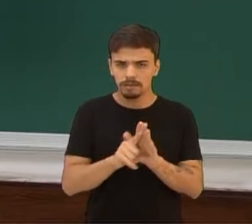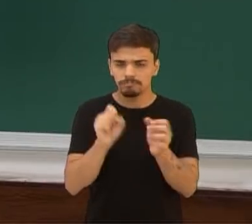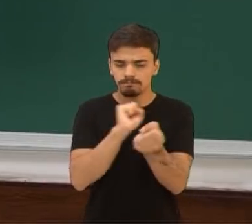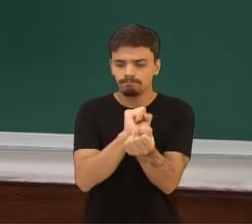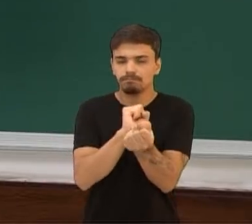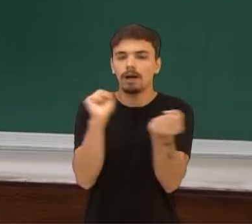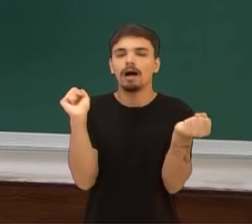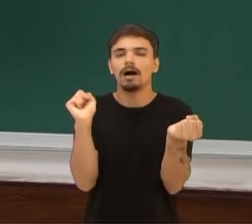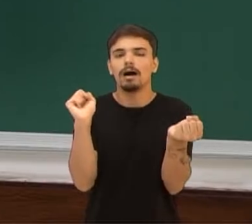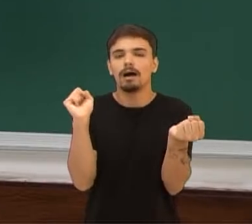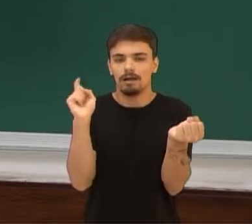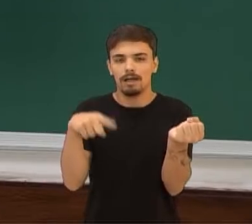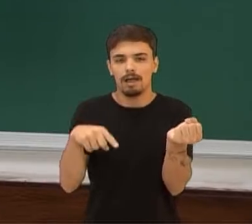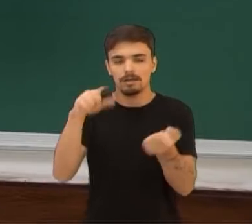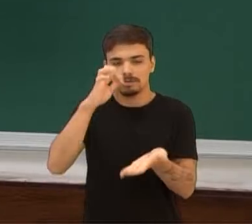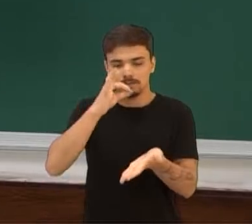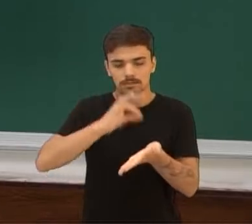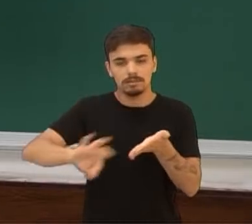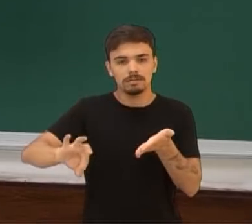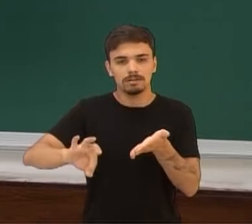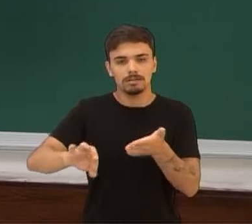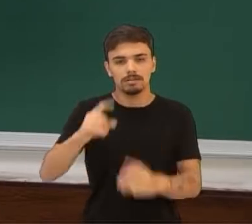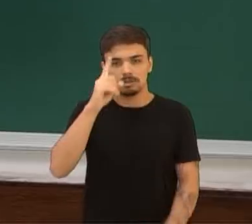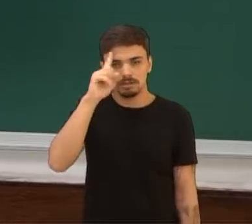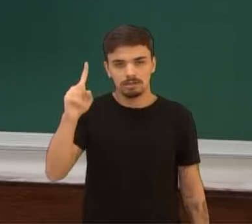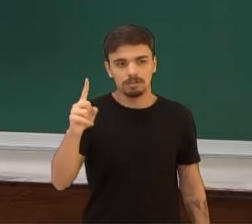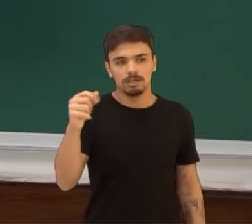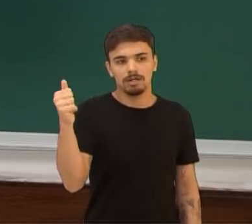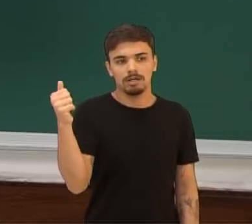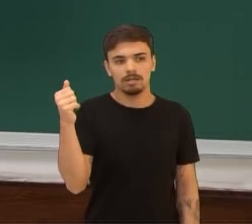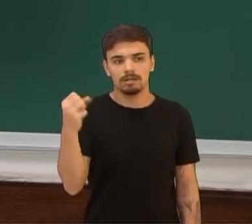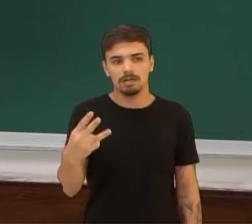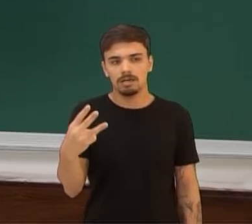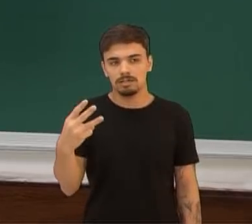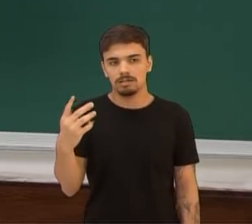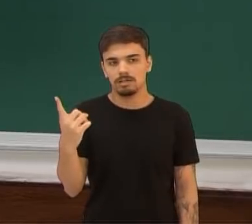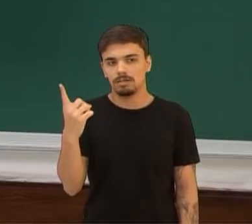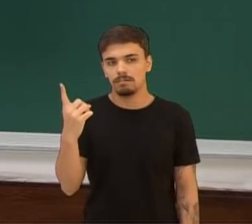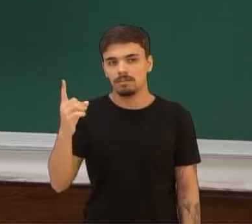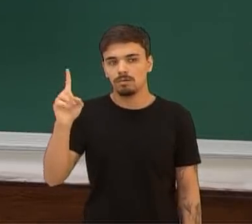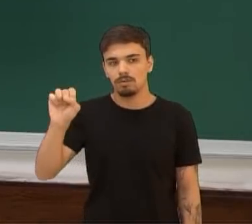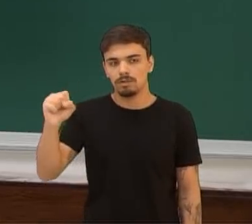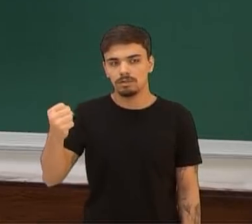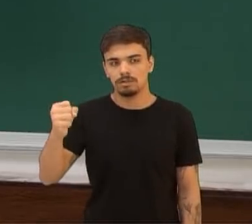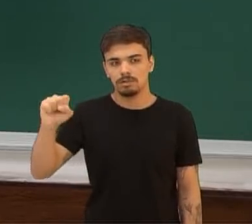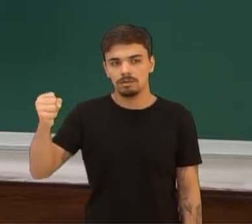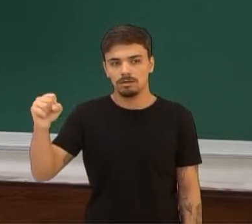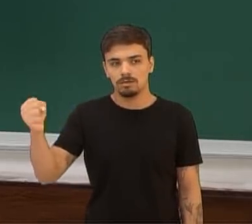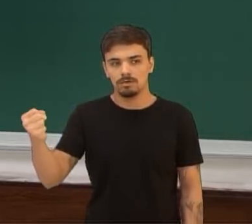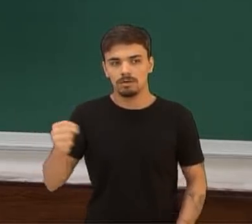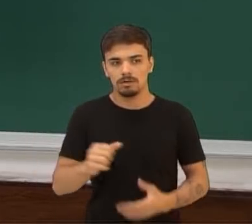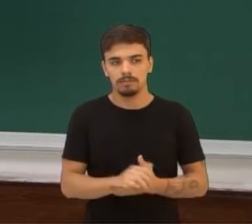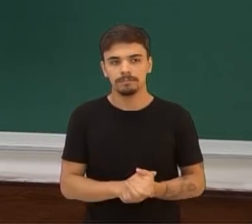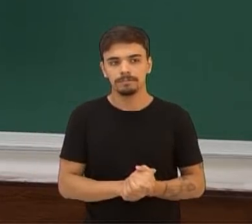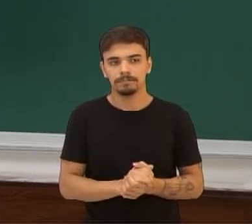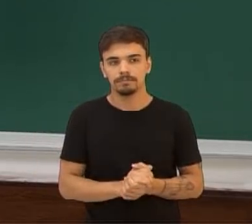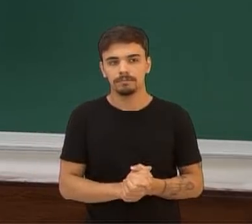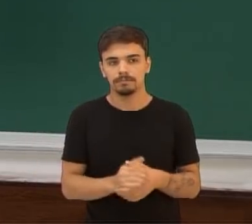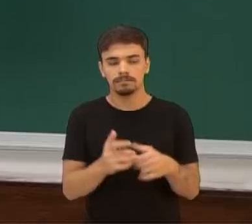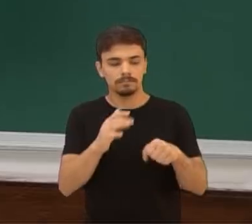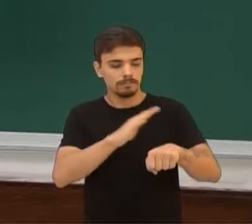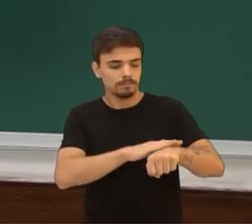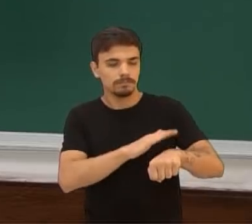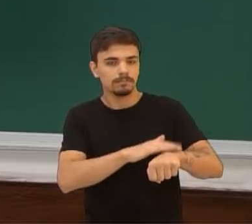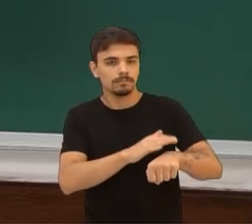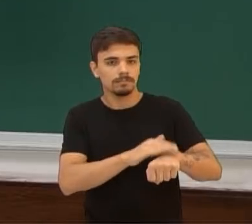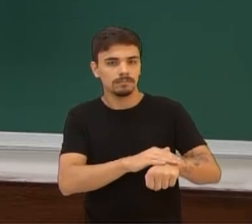foi assinada no dia 13 de maio de 1888, ou seja, em um